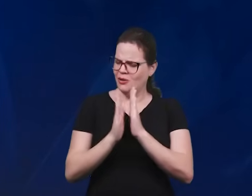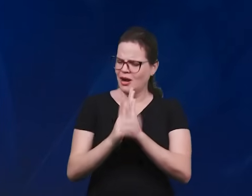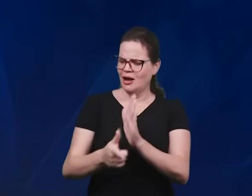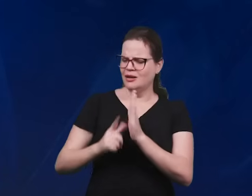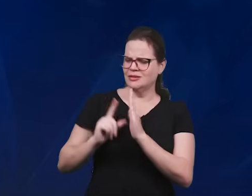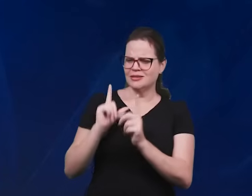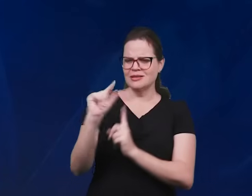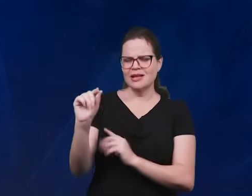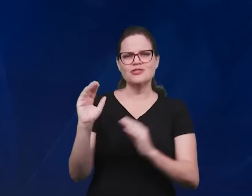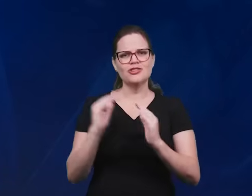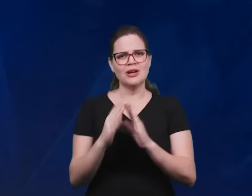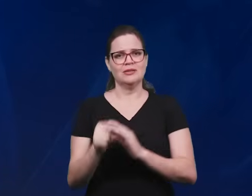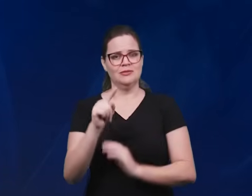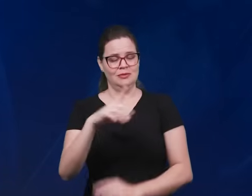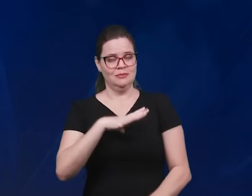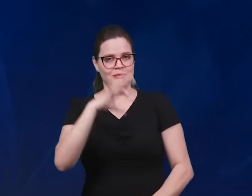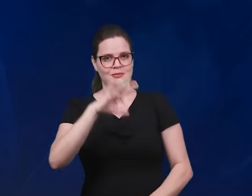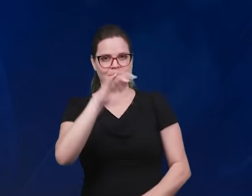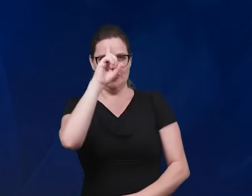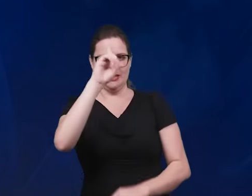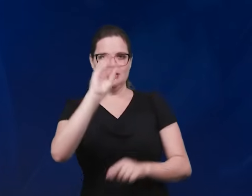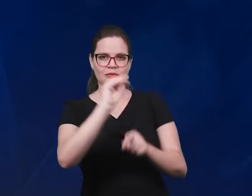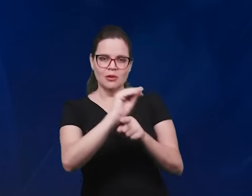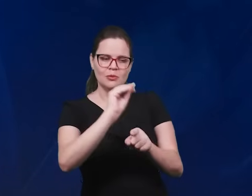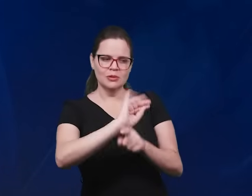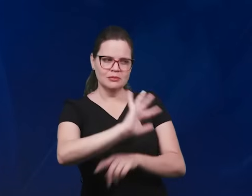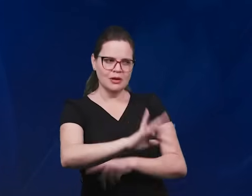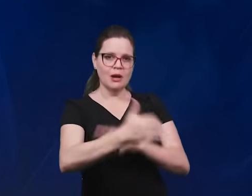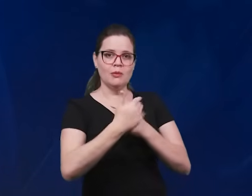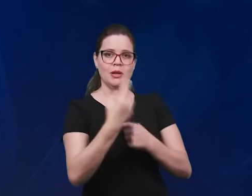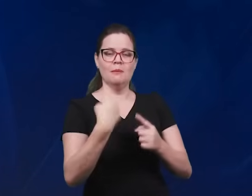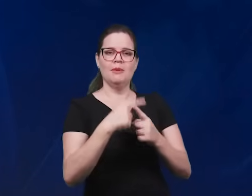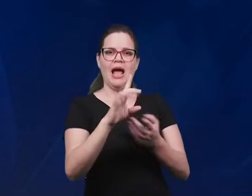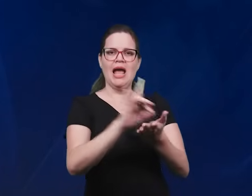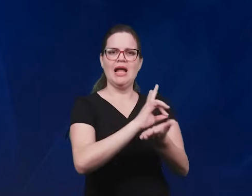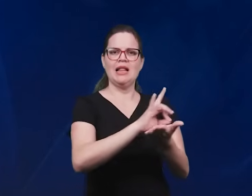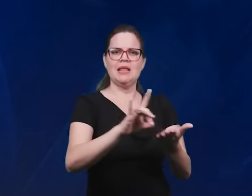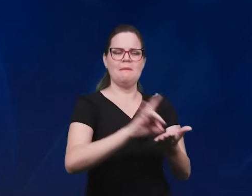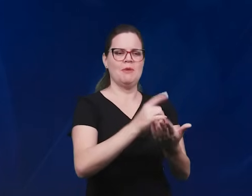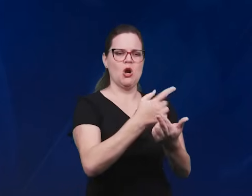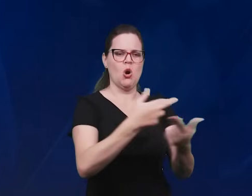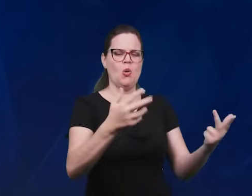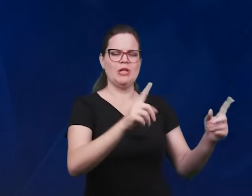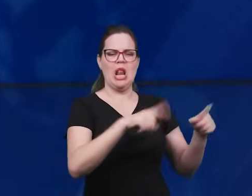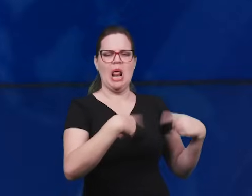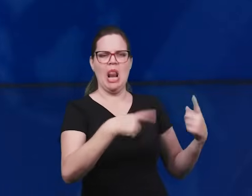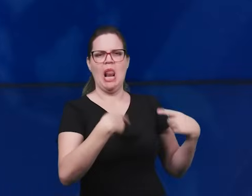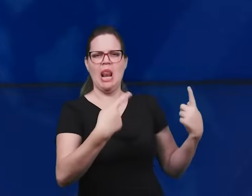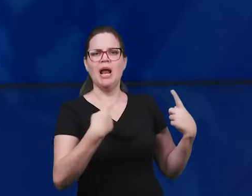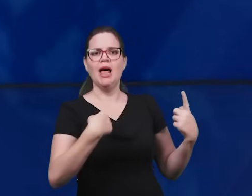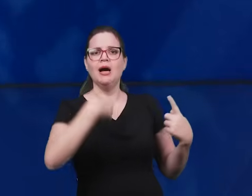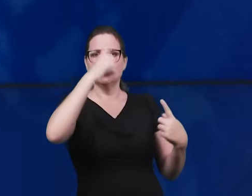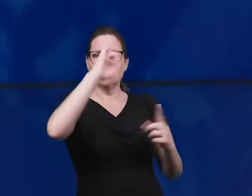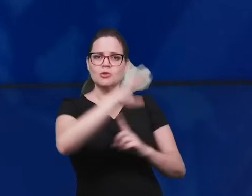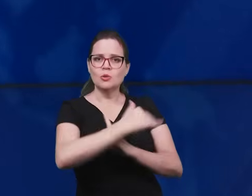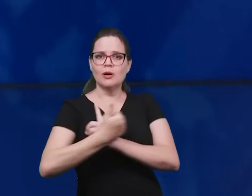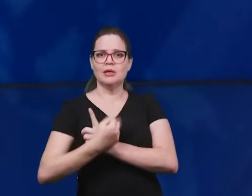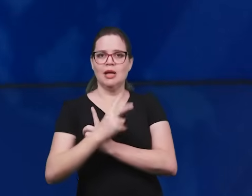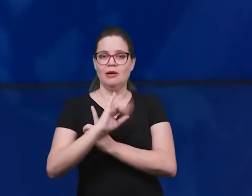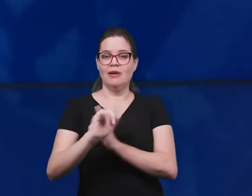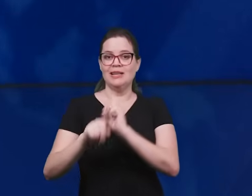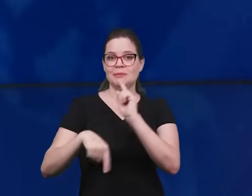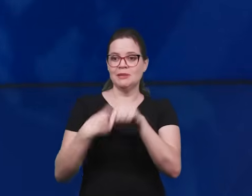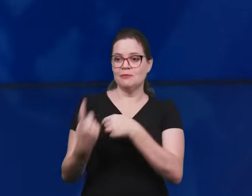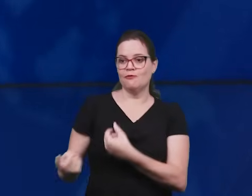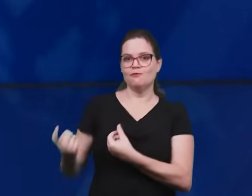pode estar certo de que lhe dará livramento contra os inimigos e os aborrecedores. Mas quando chegar de